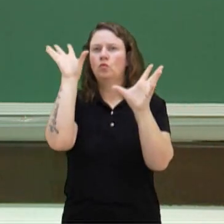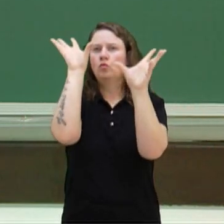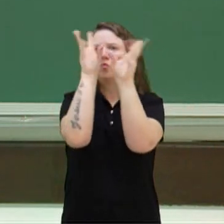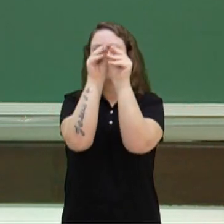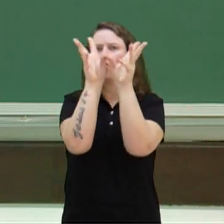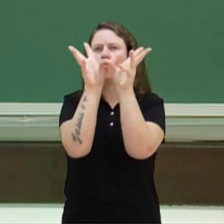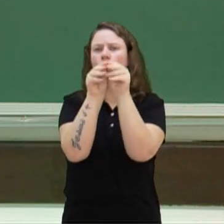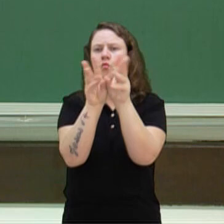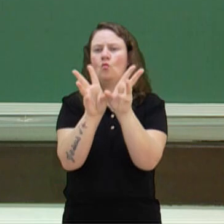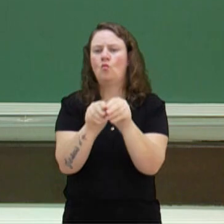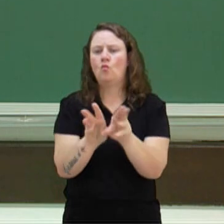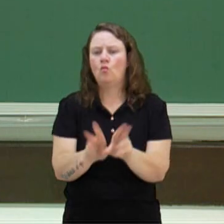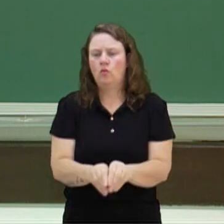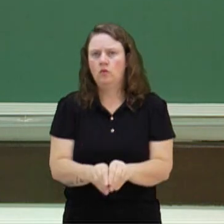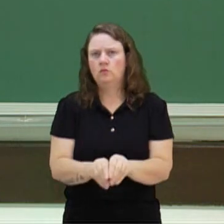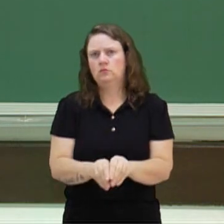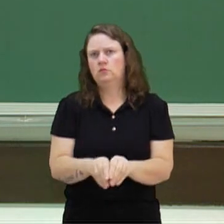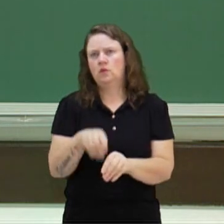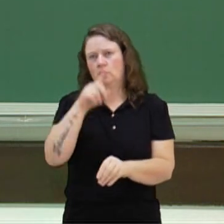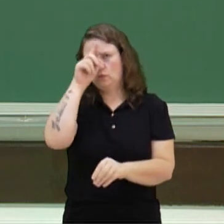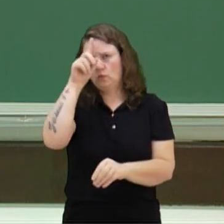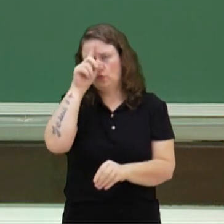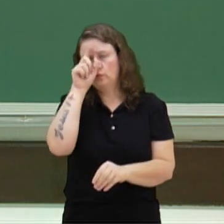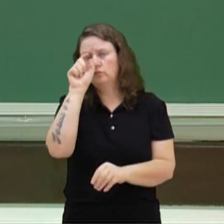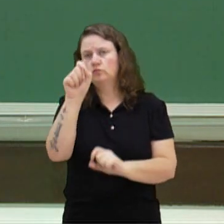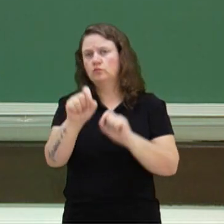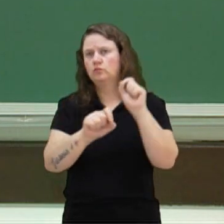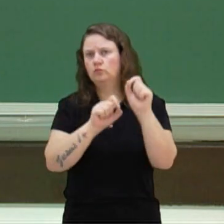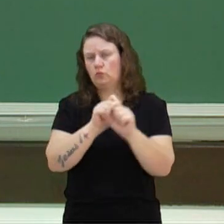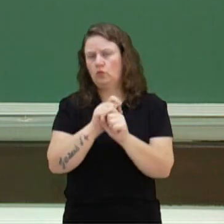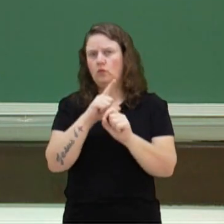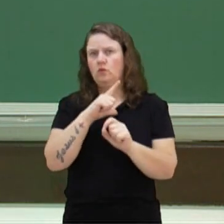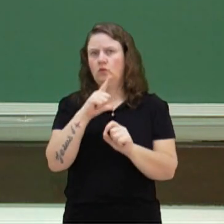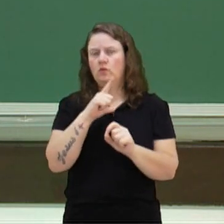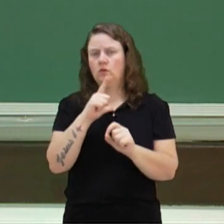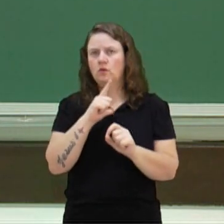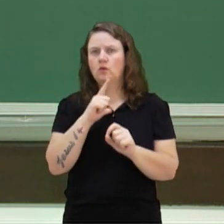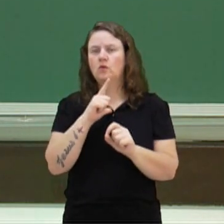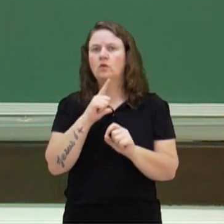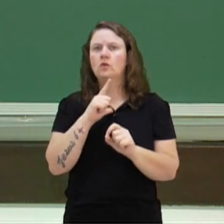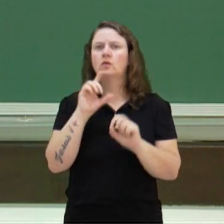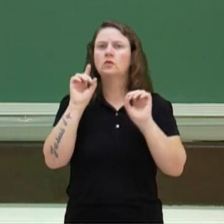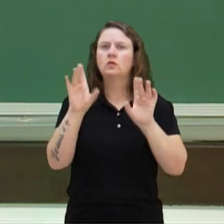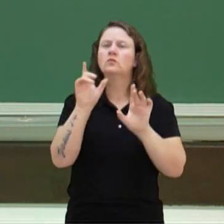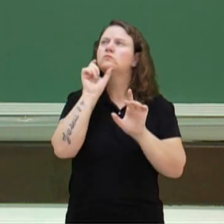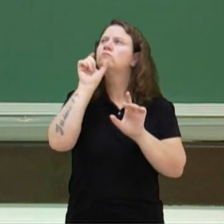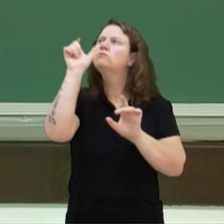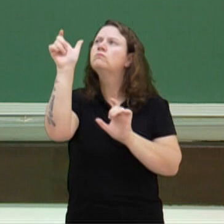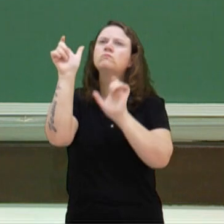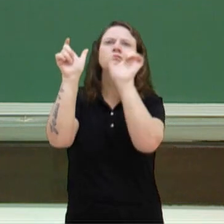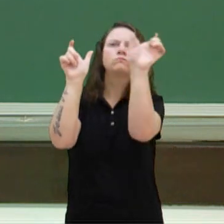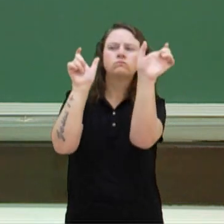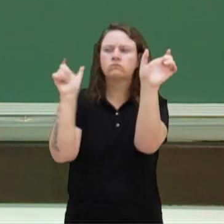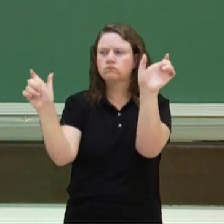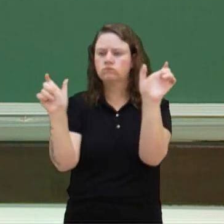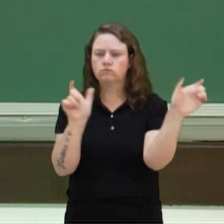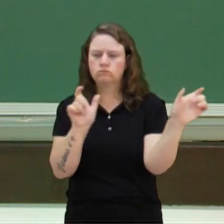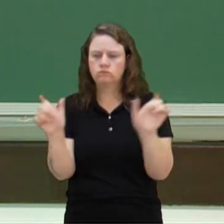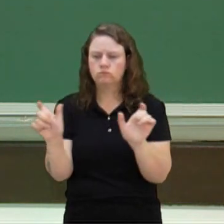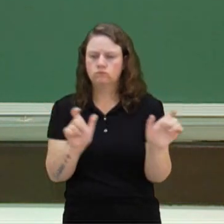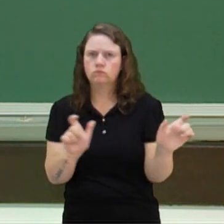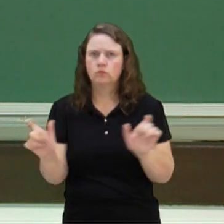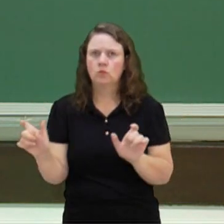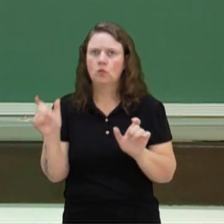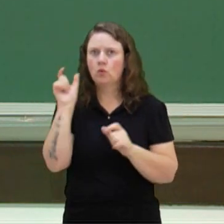tá? É uma visão bem resumida. Então, vai ter só palavras aqui, na maior parte,